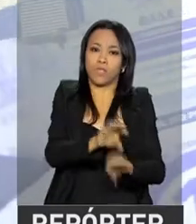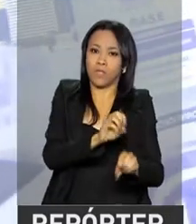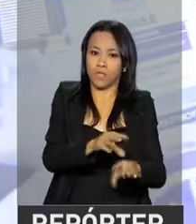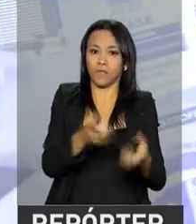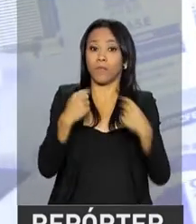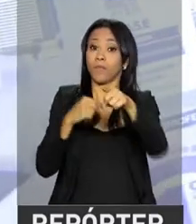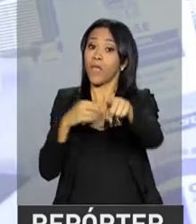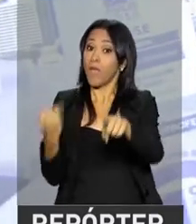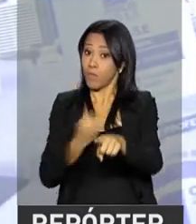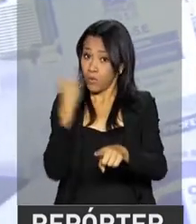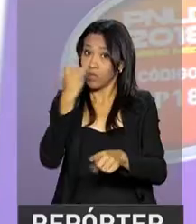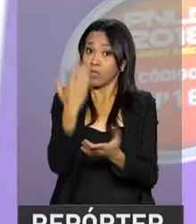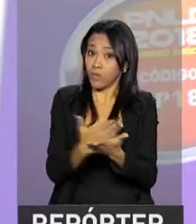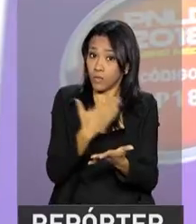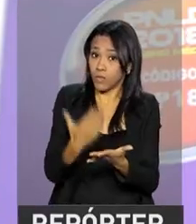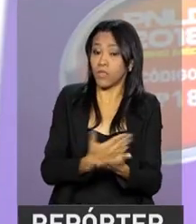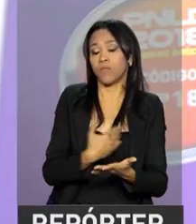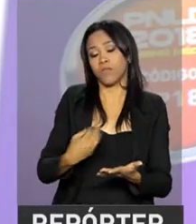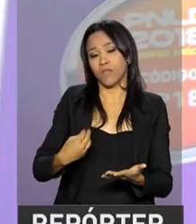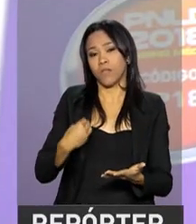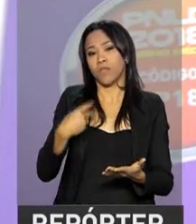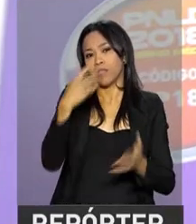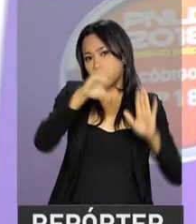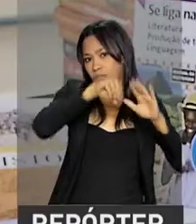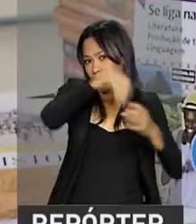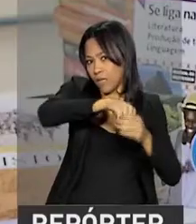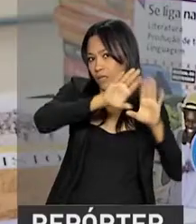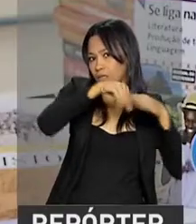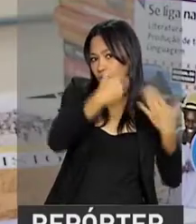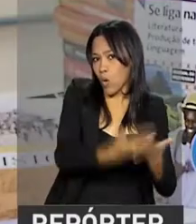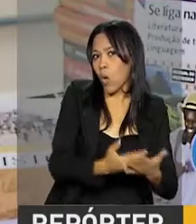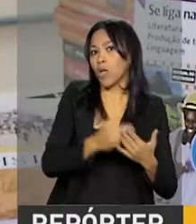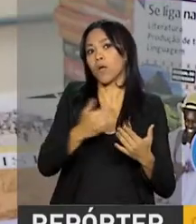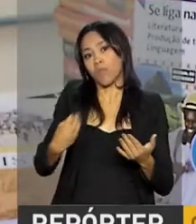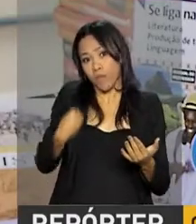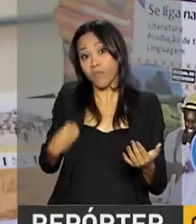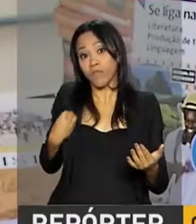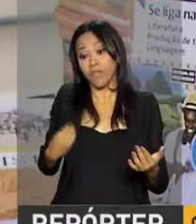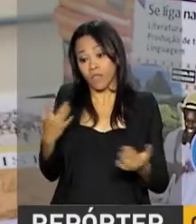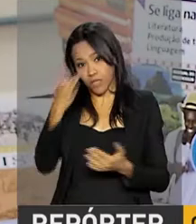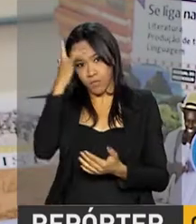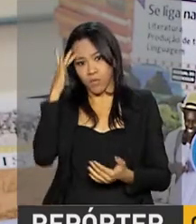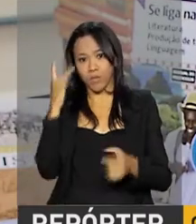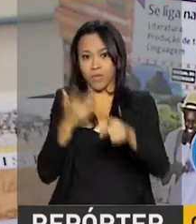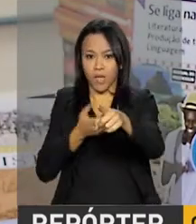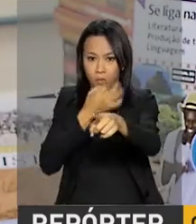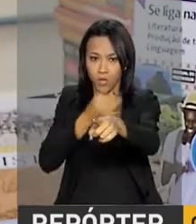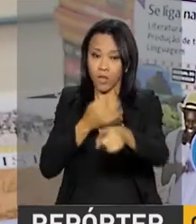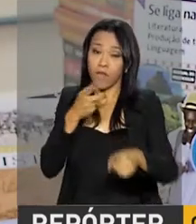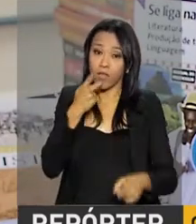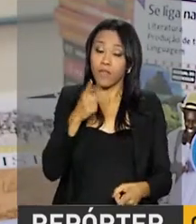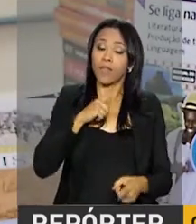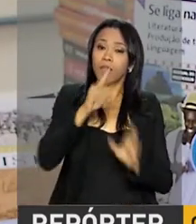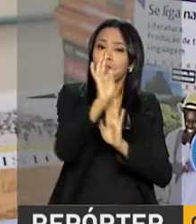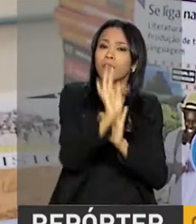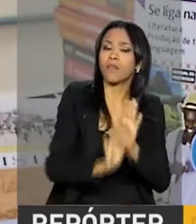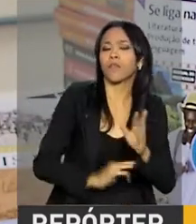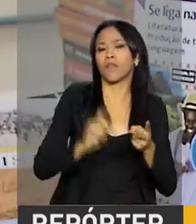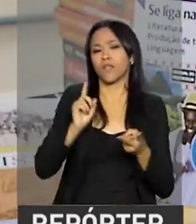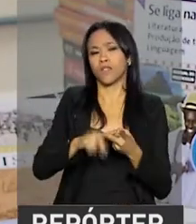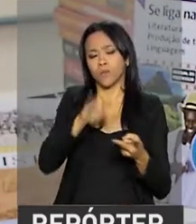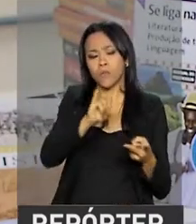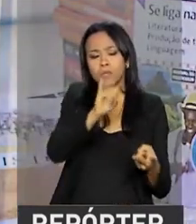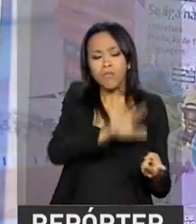tanto na sala de aula quanto na vida dos estudantes ele vai ter os textos ele vai ter as imagens ele vai ter todos os